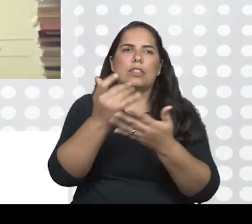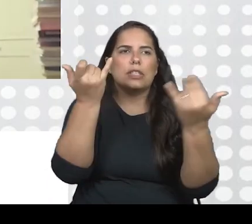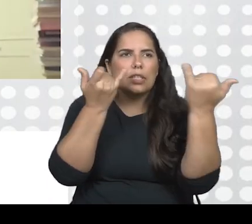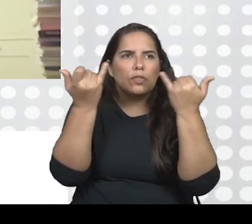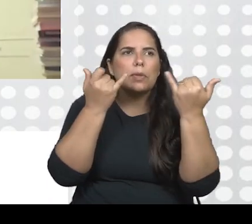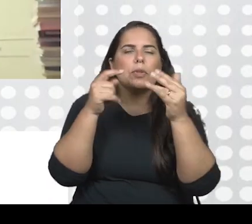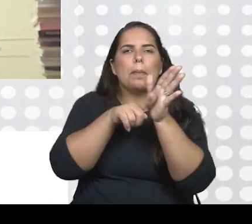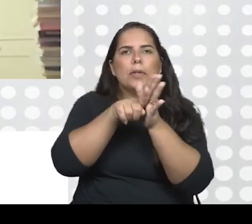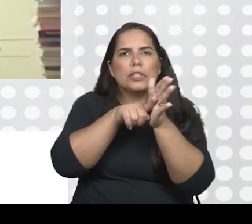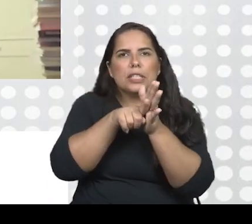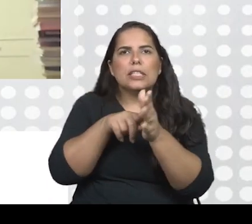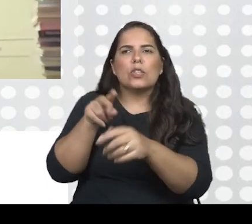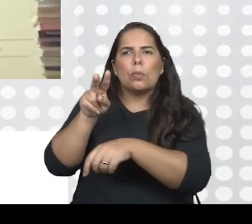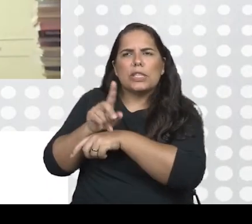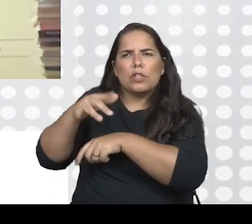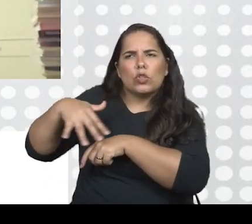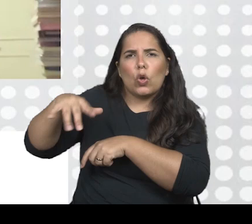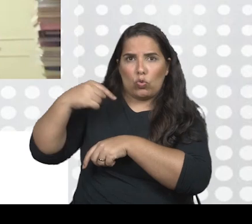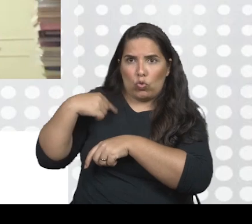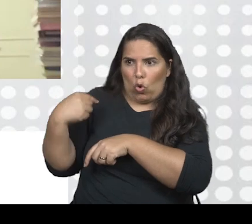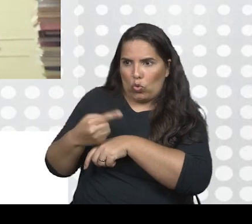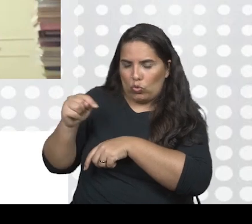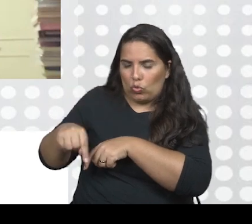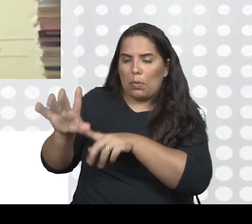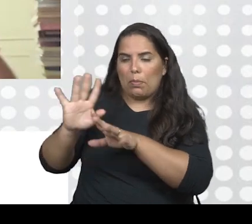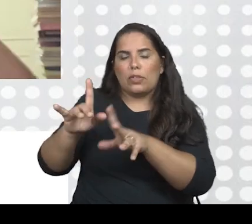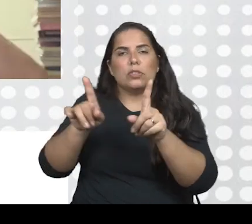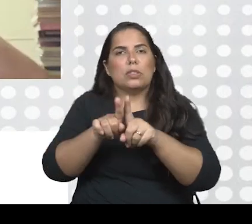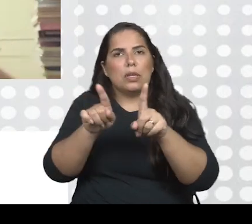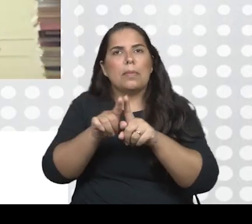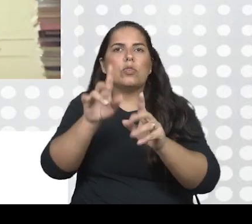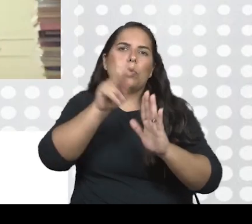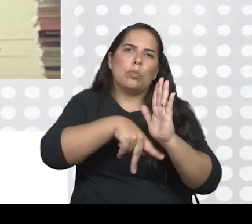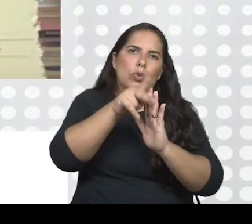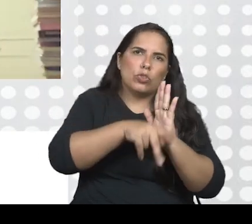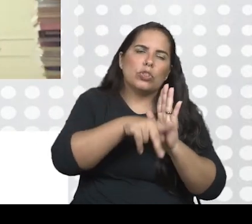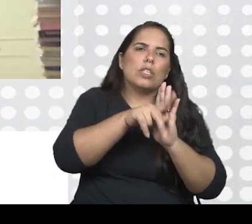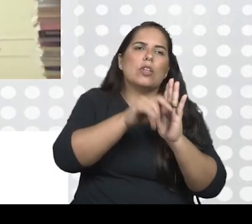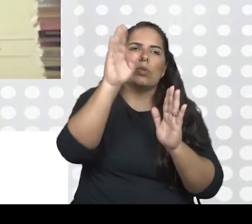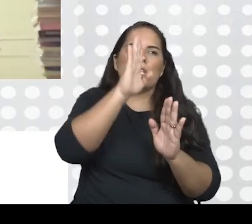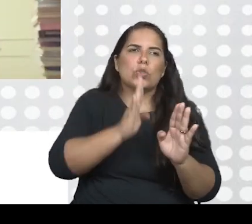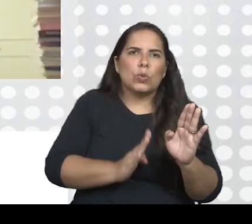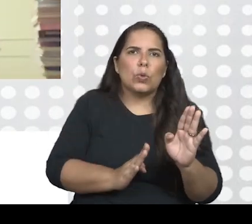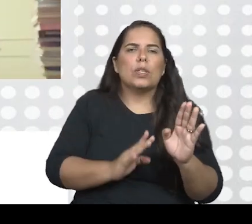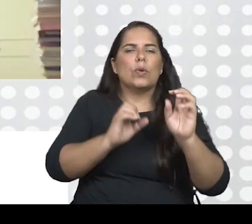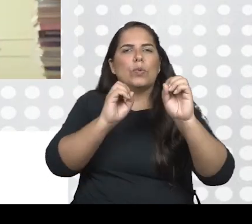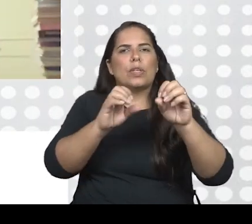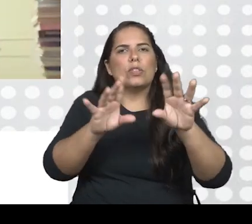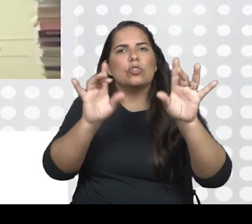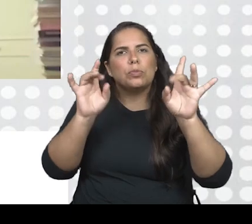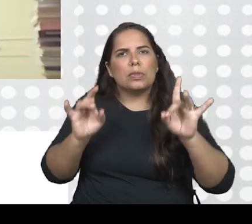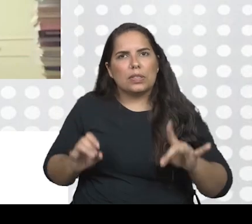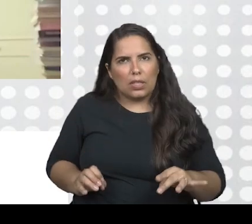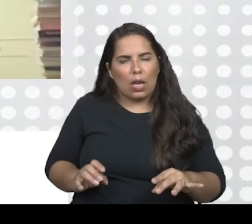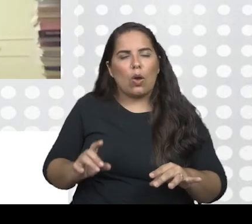de pesquisas do observatório, do nosso observatório, mas também do projeto Observatório Nacional em Educação